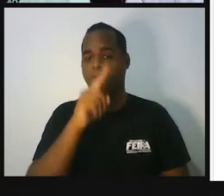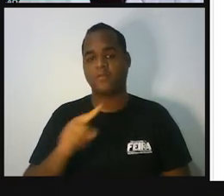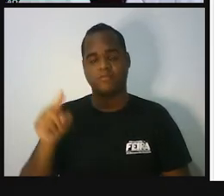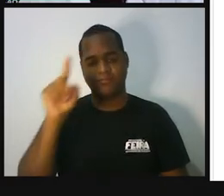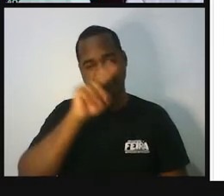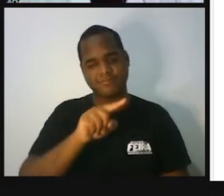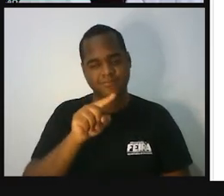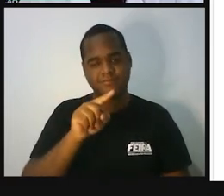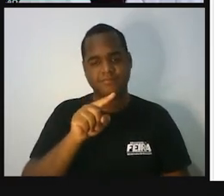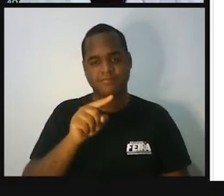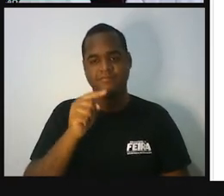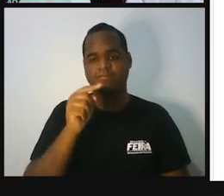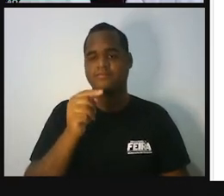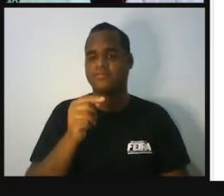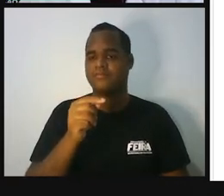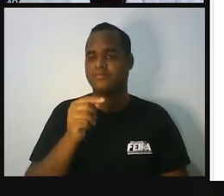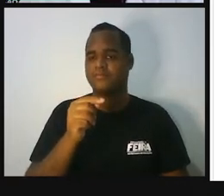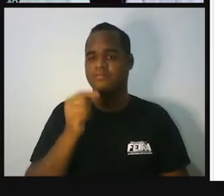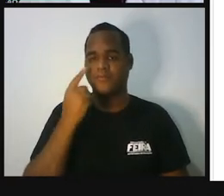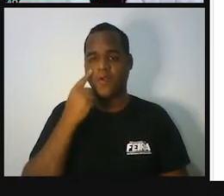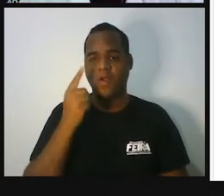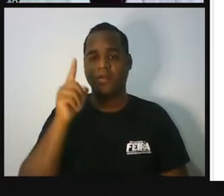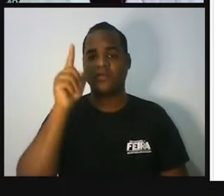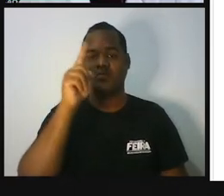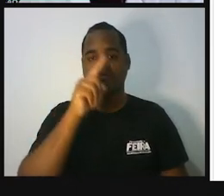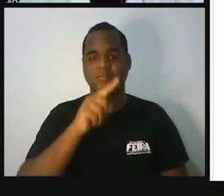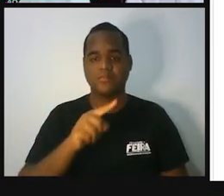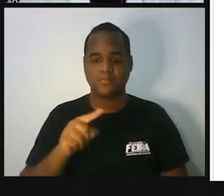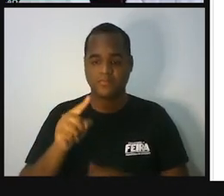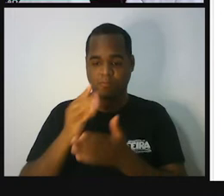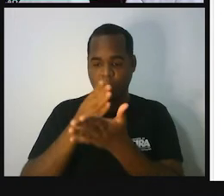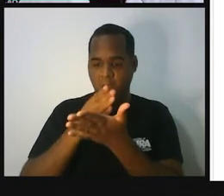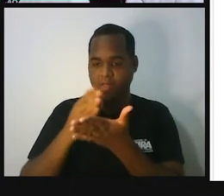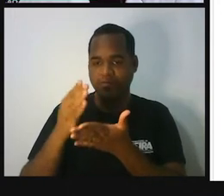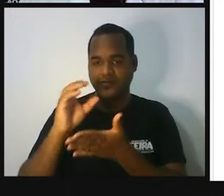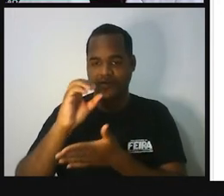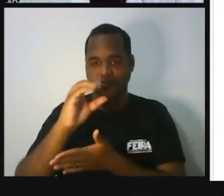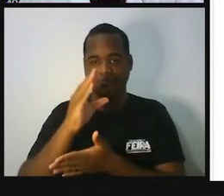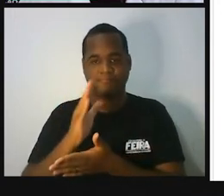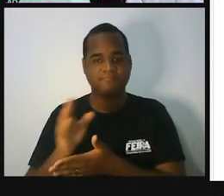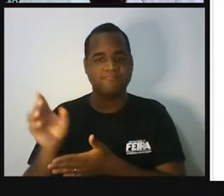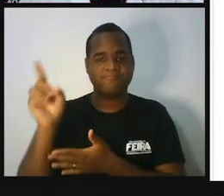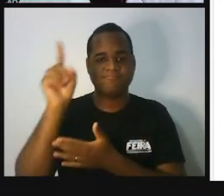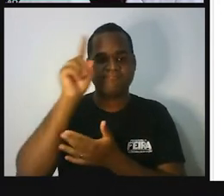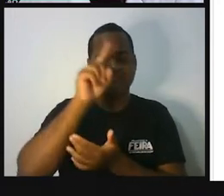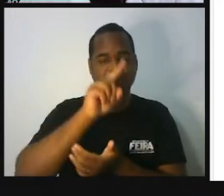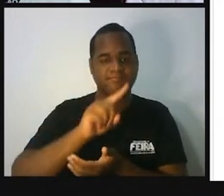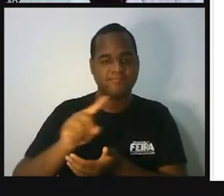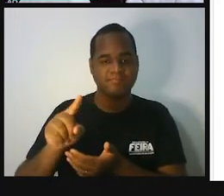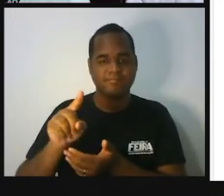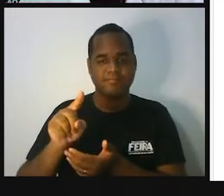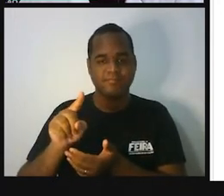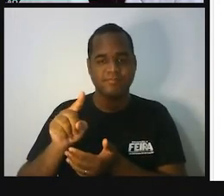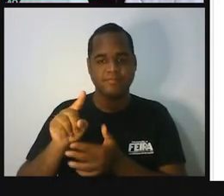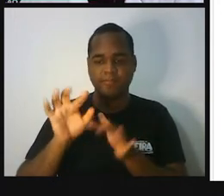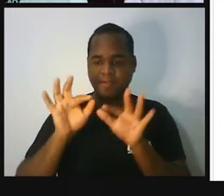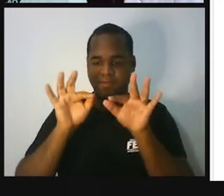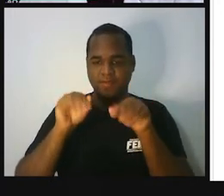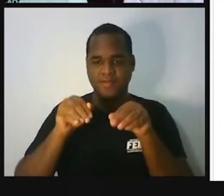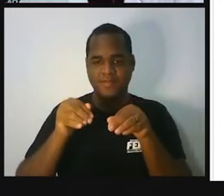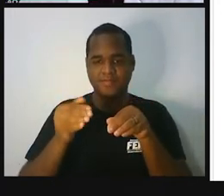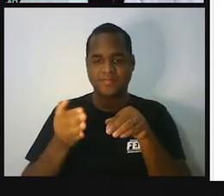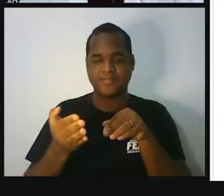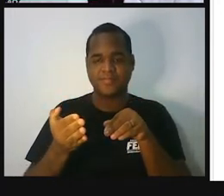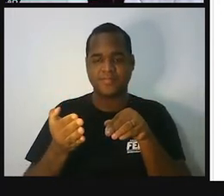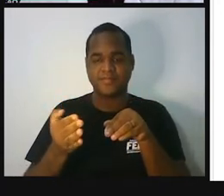volta né ele faz uma volta ó se ele começa aqui ele vai fazer essa volta e vai parar aqui ó